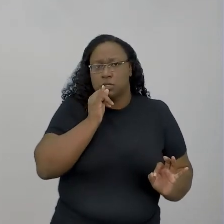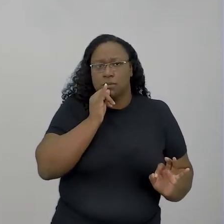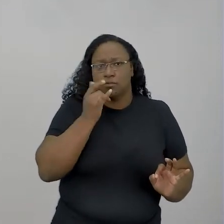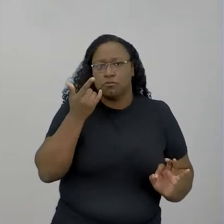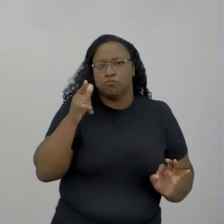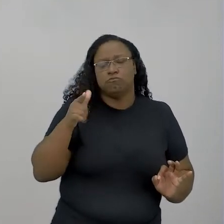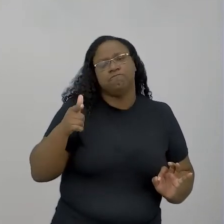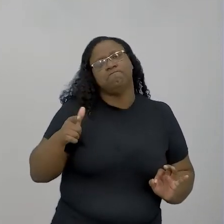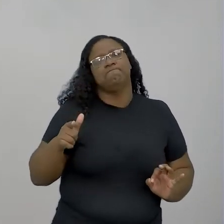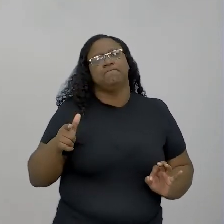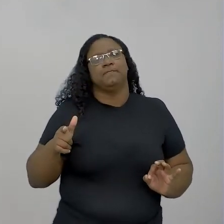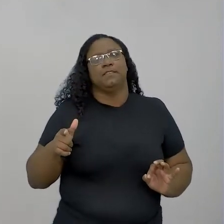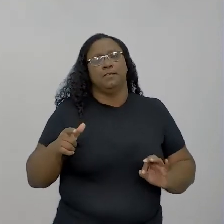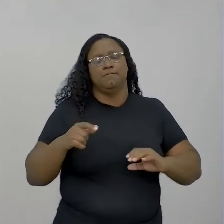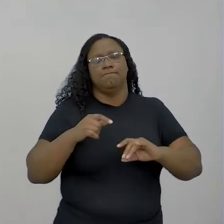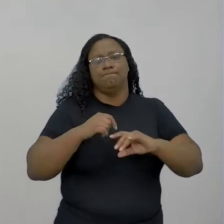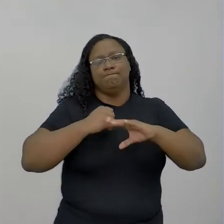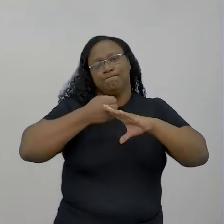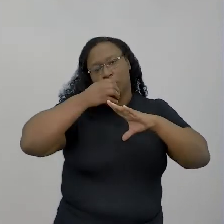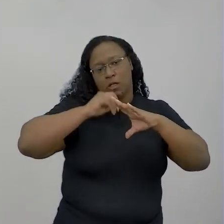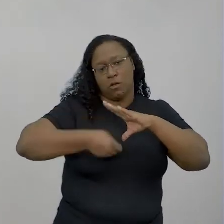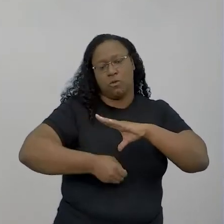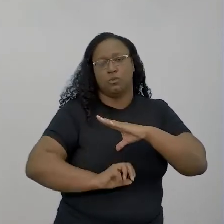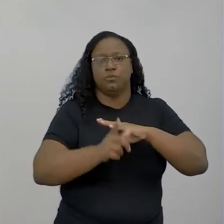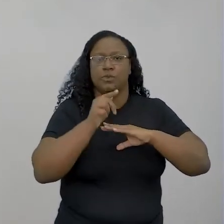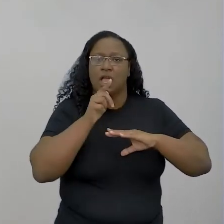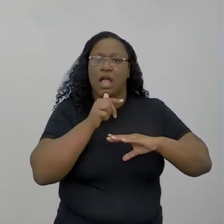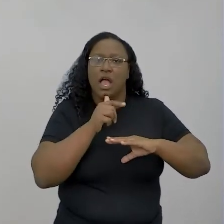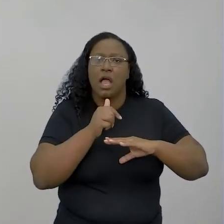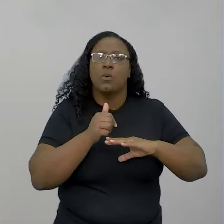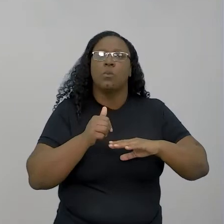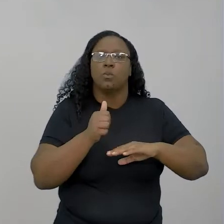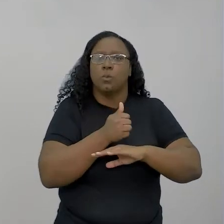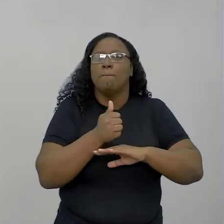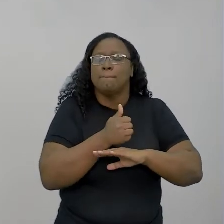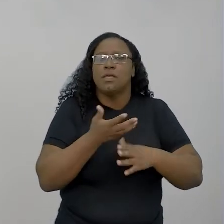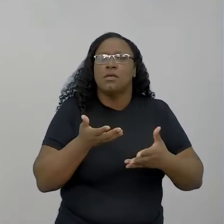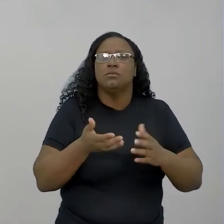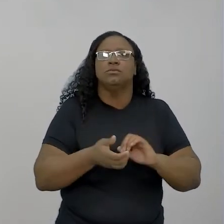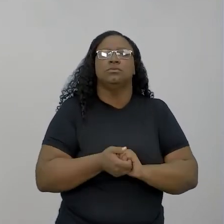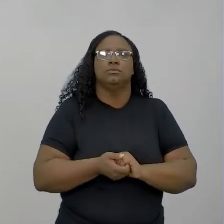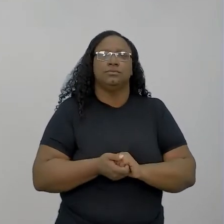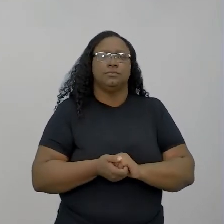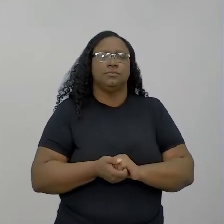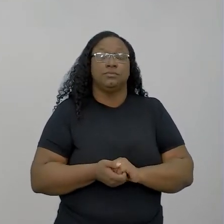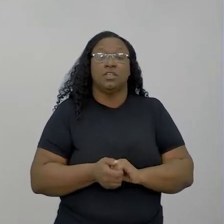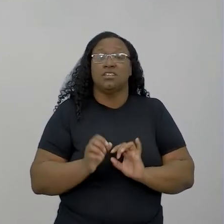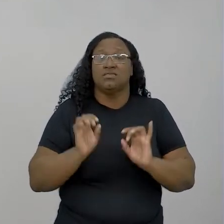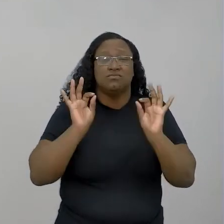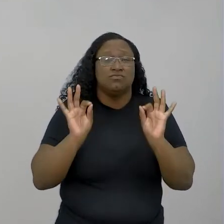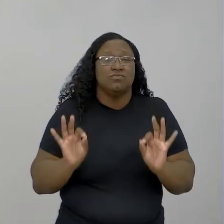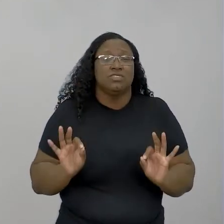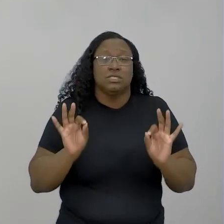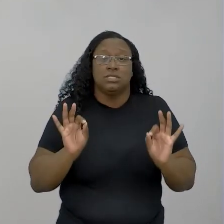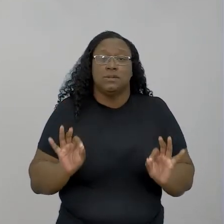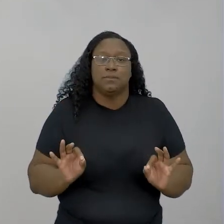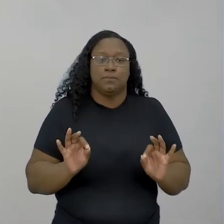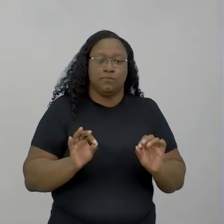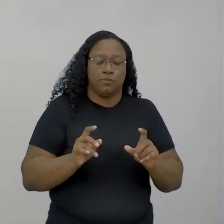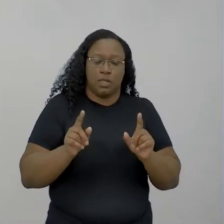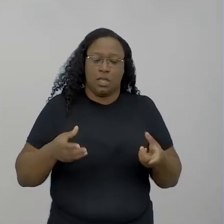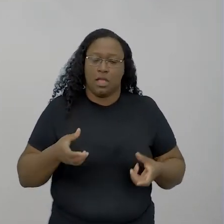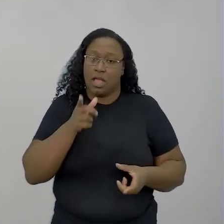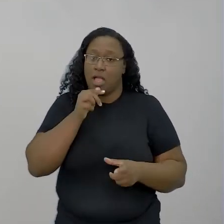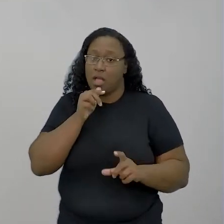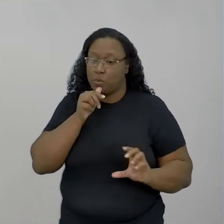aquele tratamento de esgoto eficaz, né, o saneamento básico eficaz na sua região, o simples ato de você ferver a água